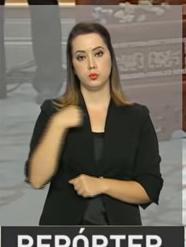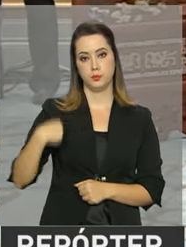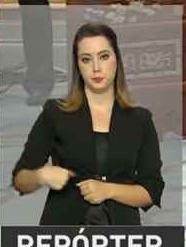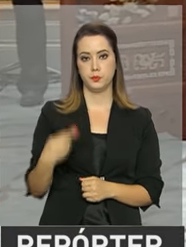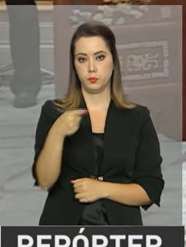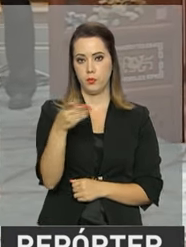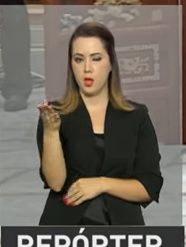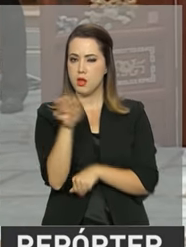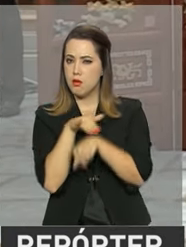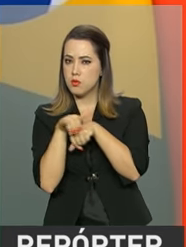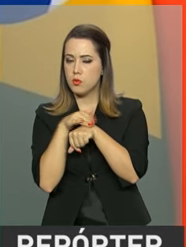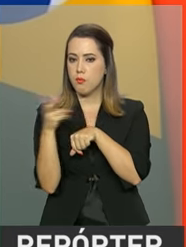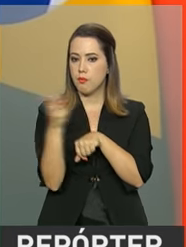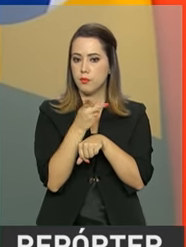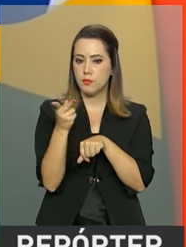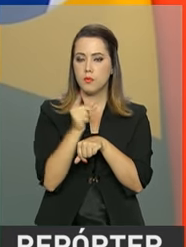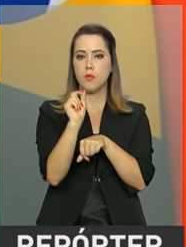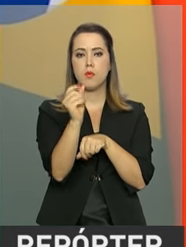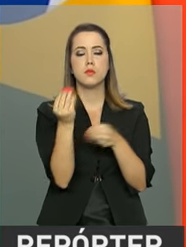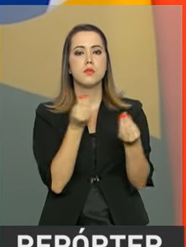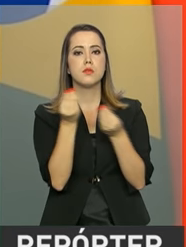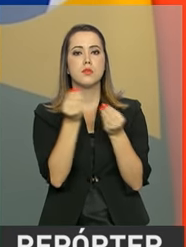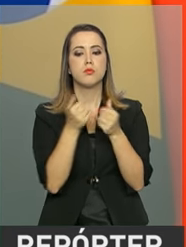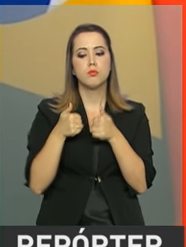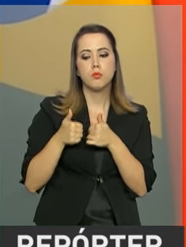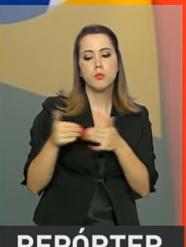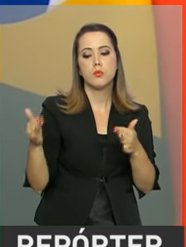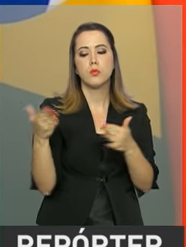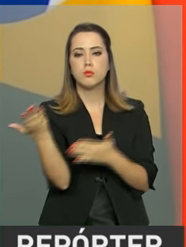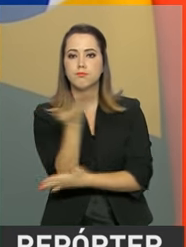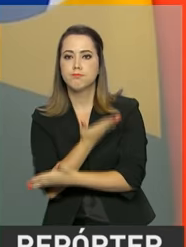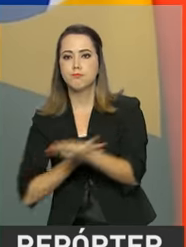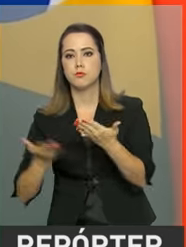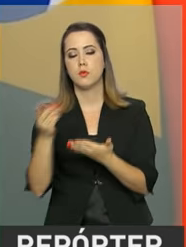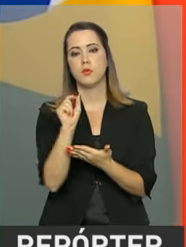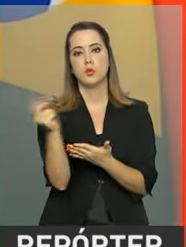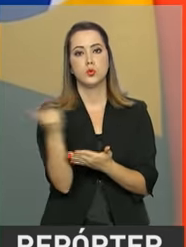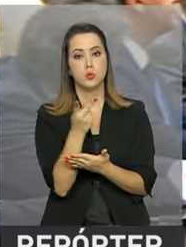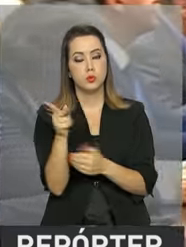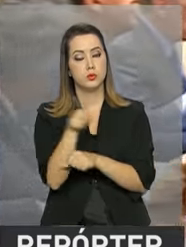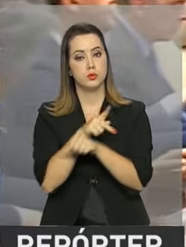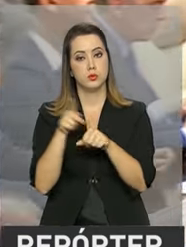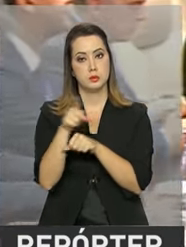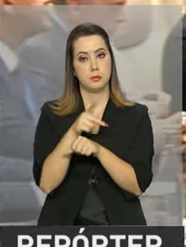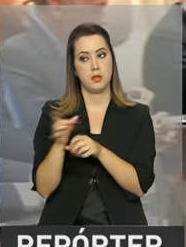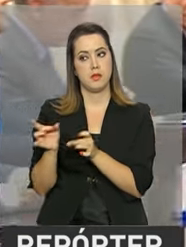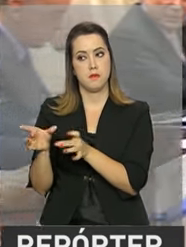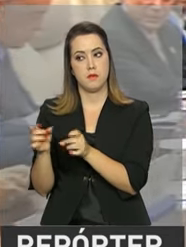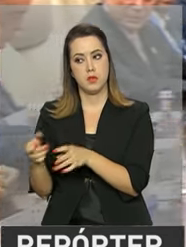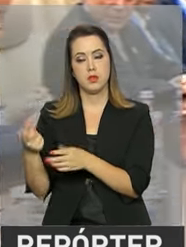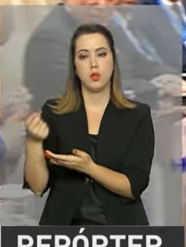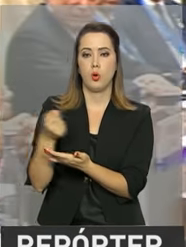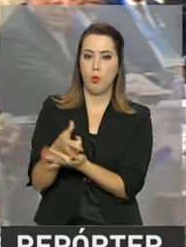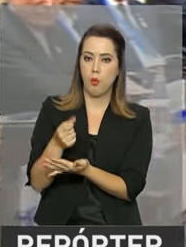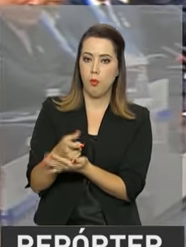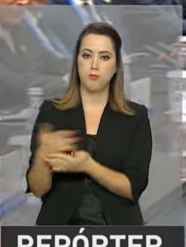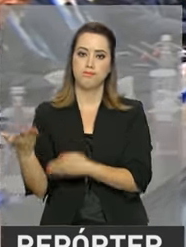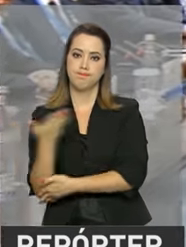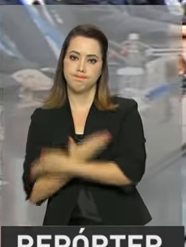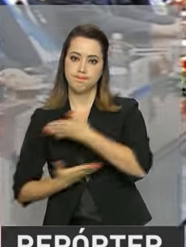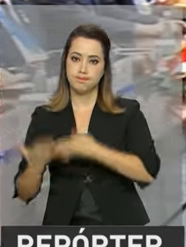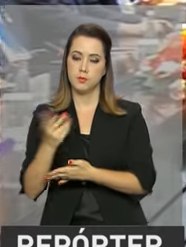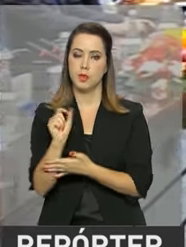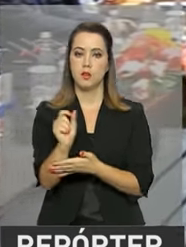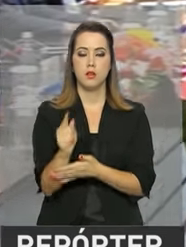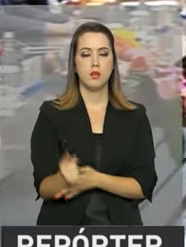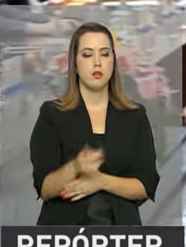Eles conversaram sobre formas de ampliar as relações comerciais entre os dois países, lembrando que a China é o